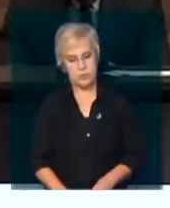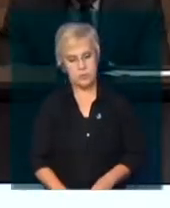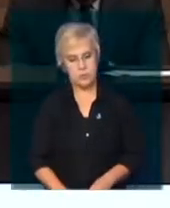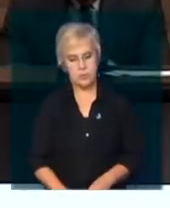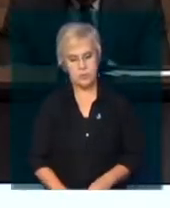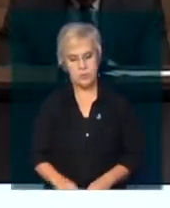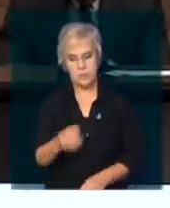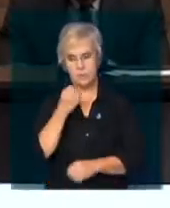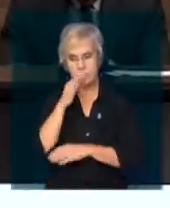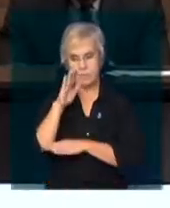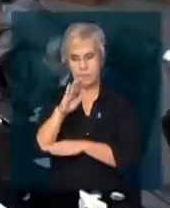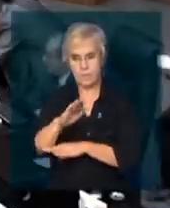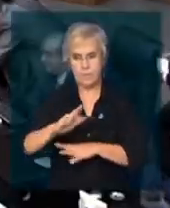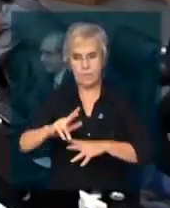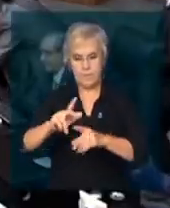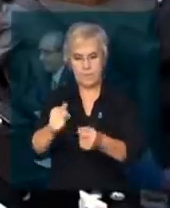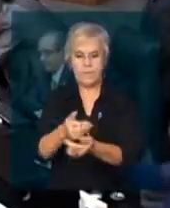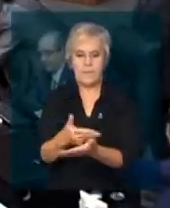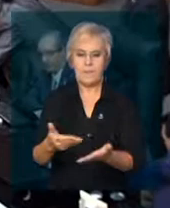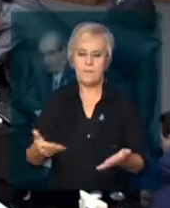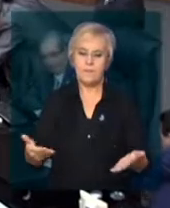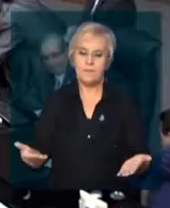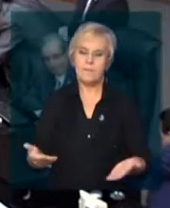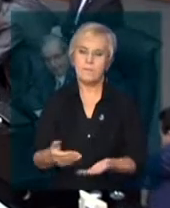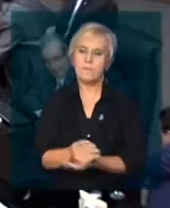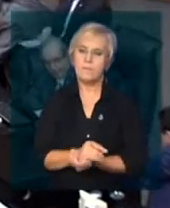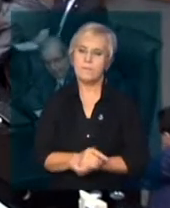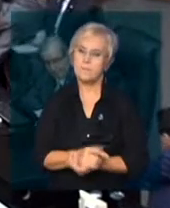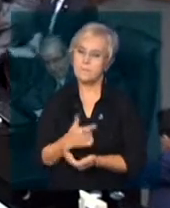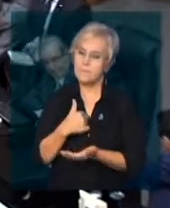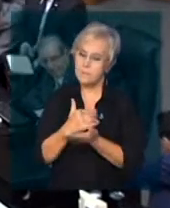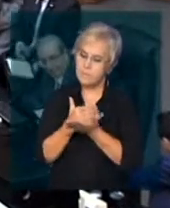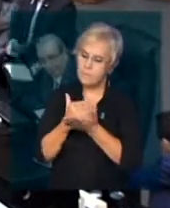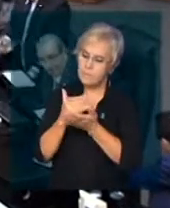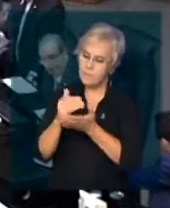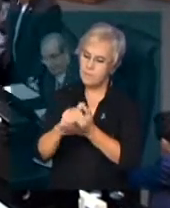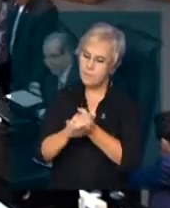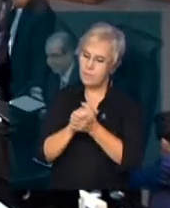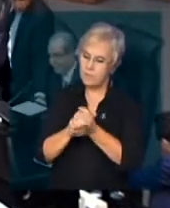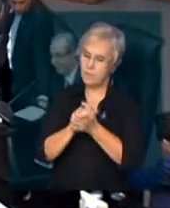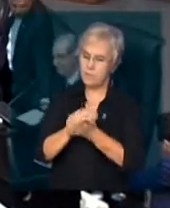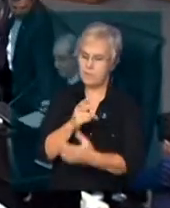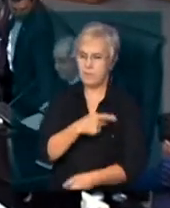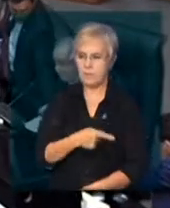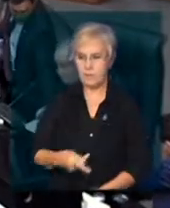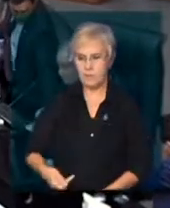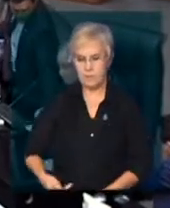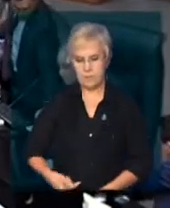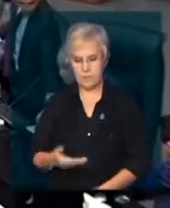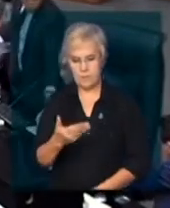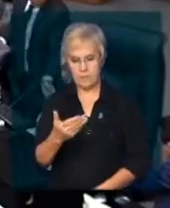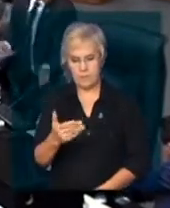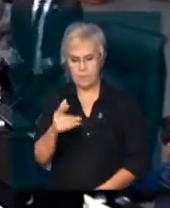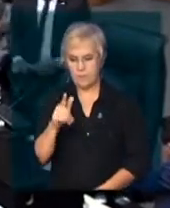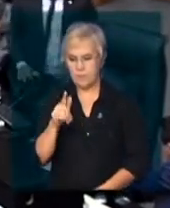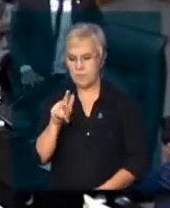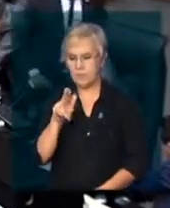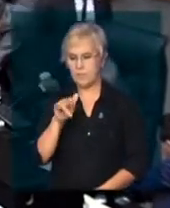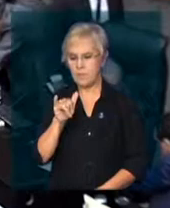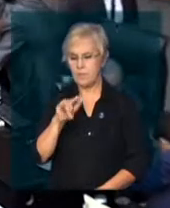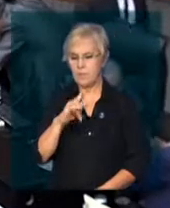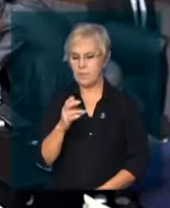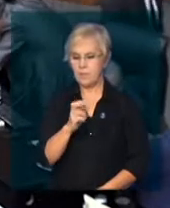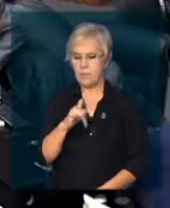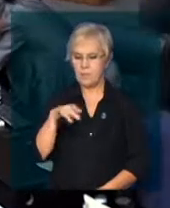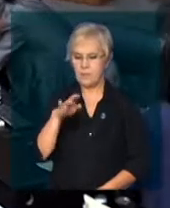Boa tarde a todos. Quero iniciar aqui cumprimentando ao presidente dessa casa, o deputado Guilherme Maluf, em nome